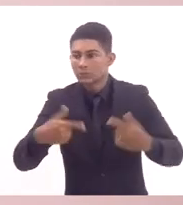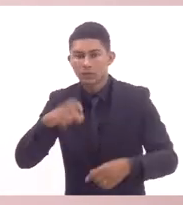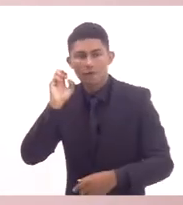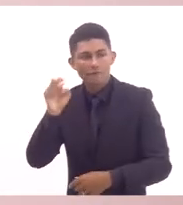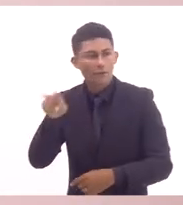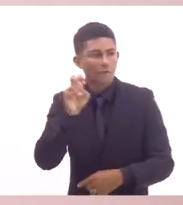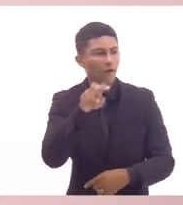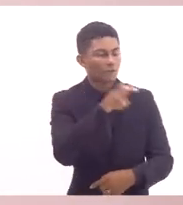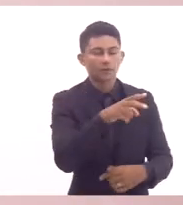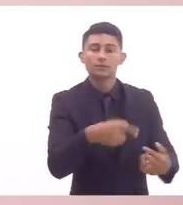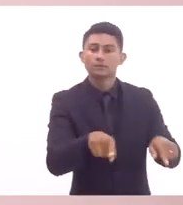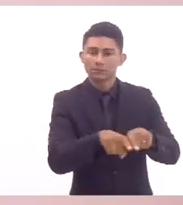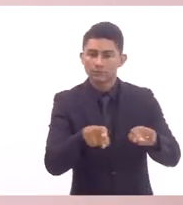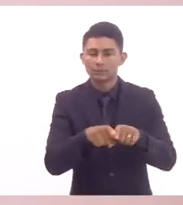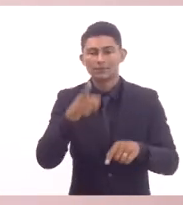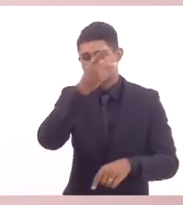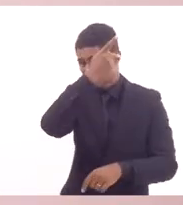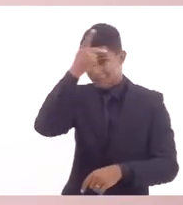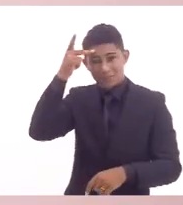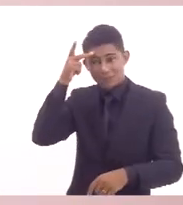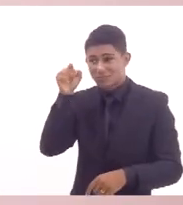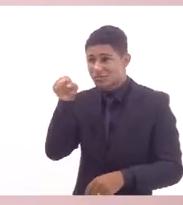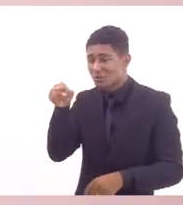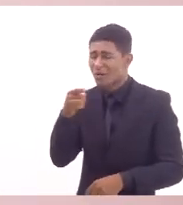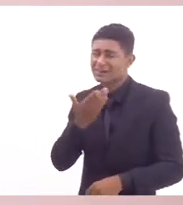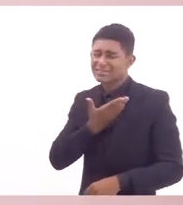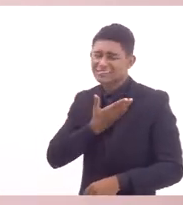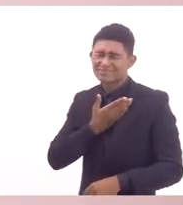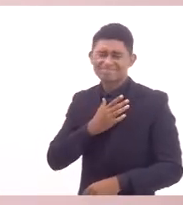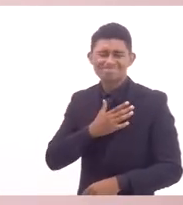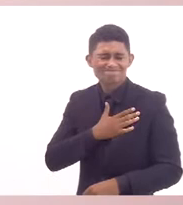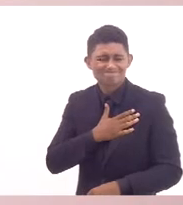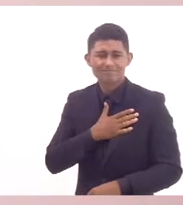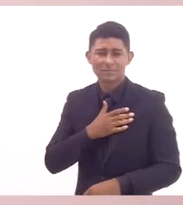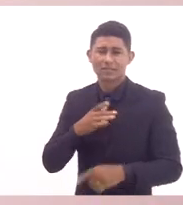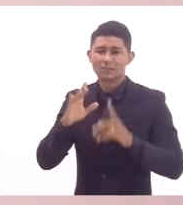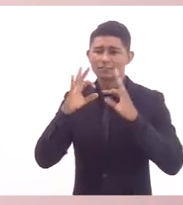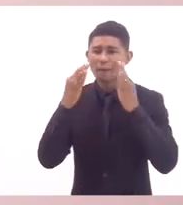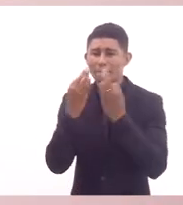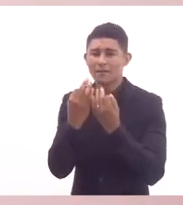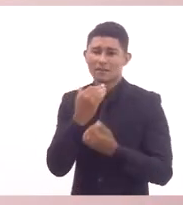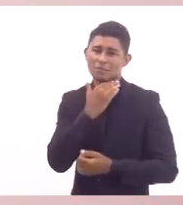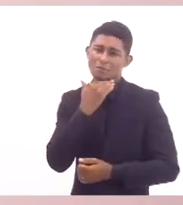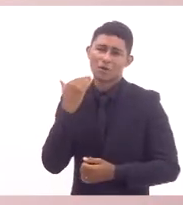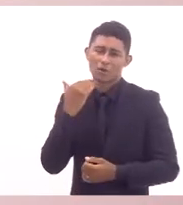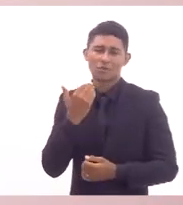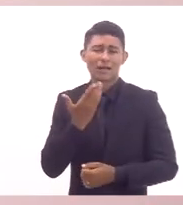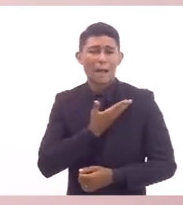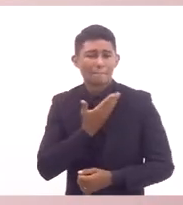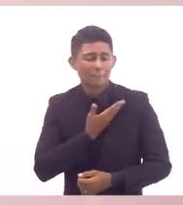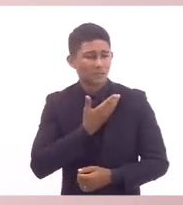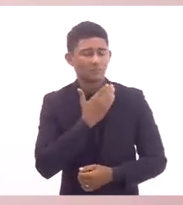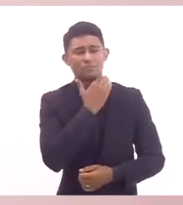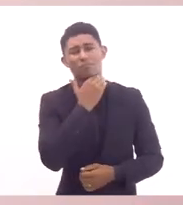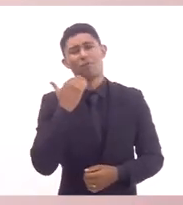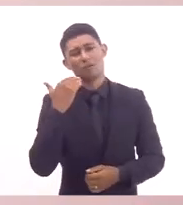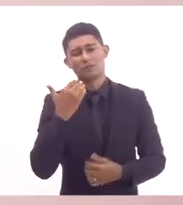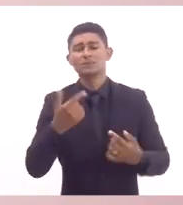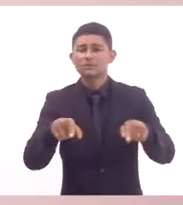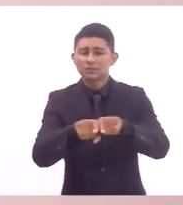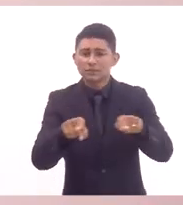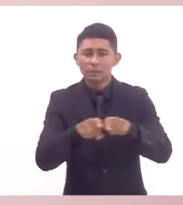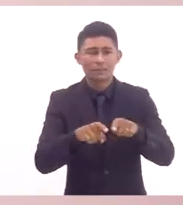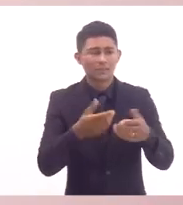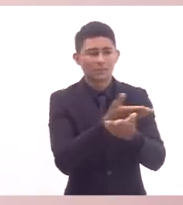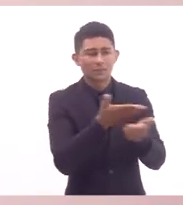isso perdendo pessoas que amávamos amamos né é nossos parentes nossos amigos e tanto os